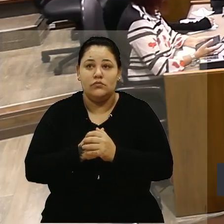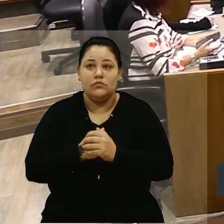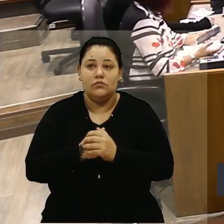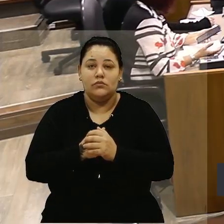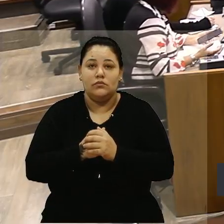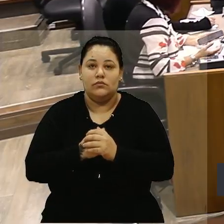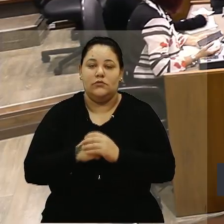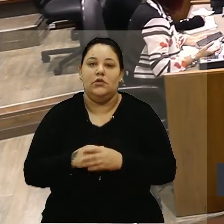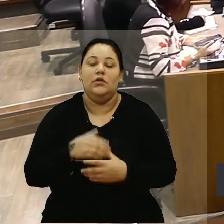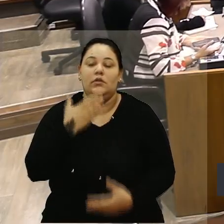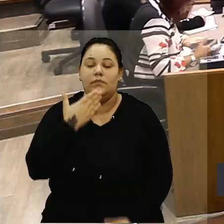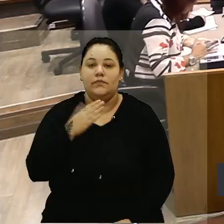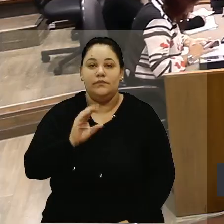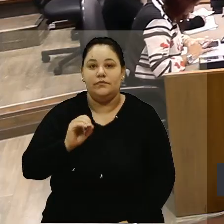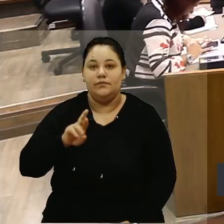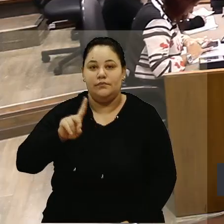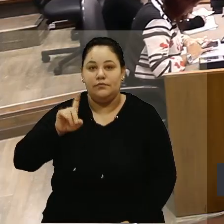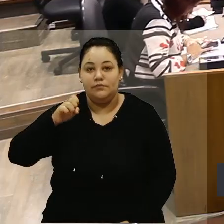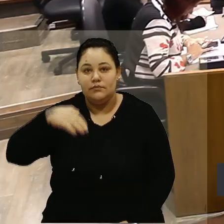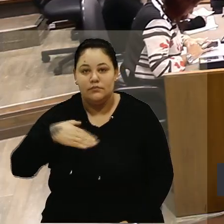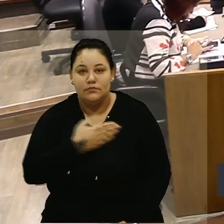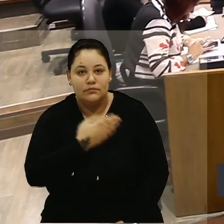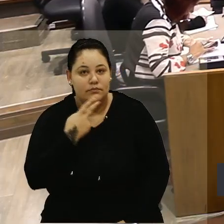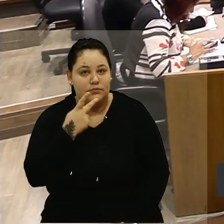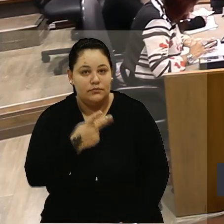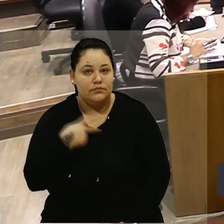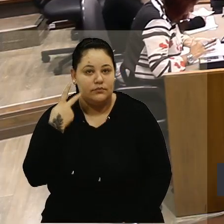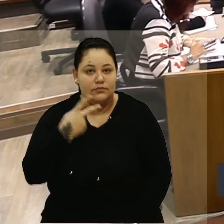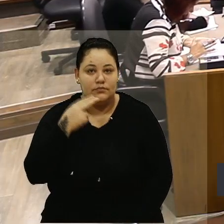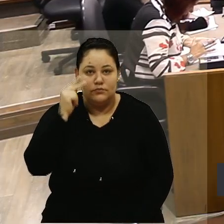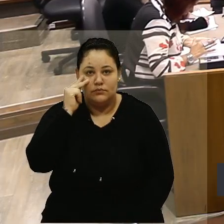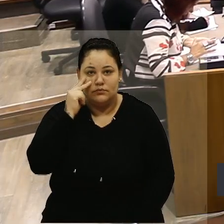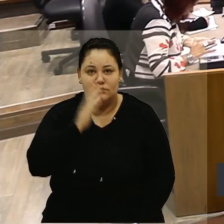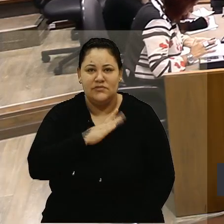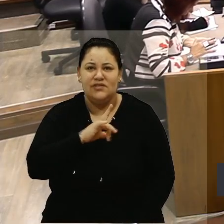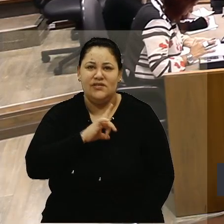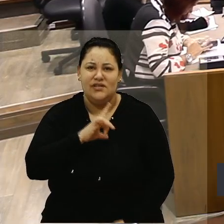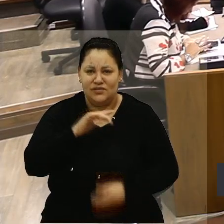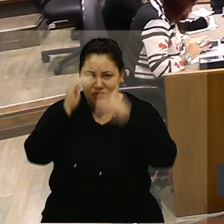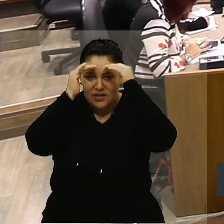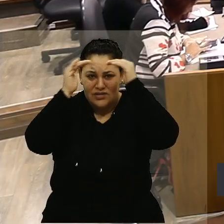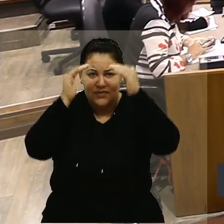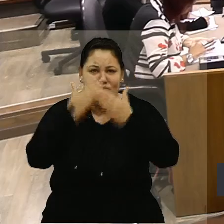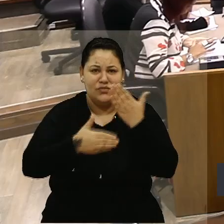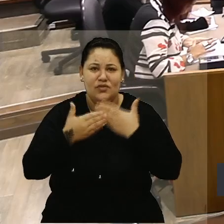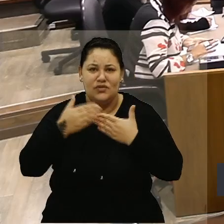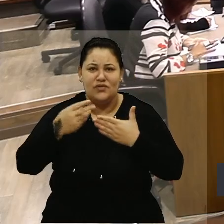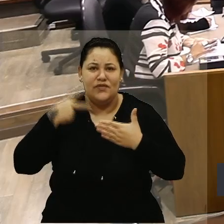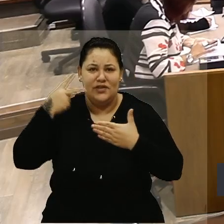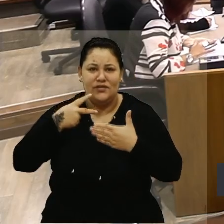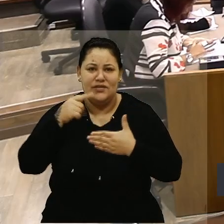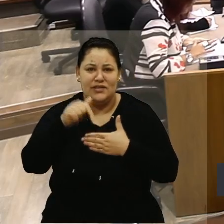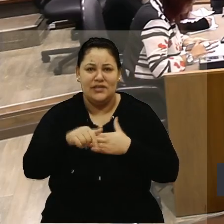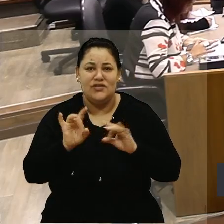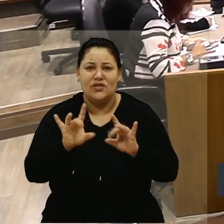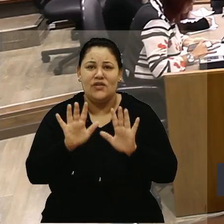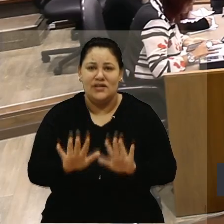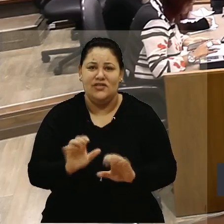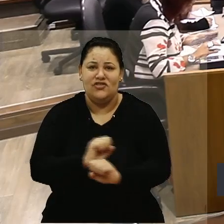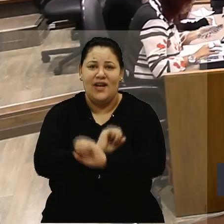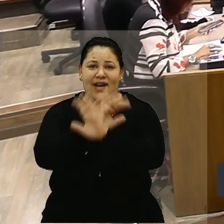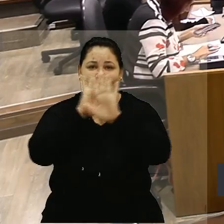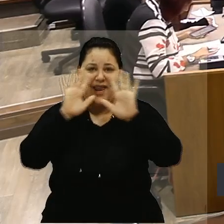ordem, presidente. Questão de ordem, vereador Cláudio. Obrigado pela gentileza. Eu tenho profundo respeito por todos os vereadores aqui. Eu só queria esclarecer uma